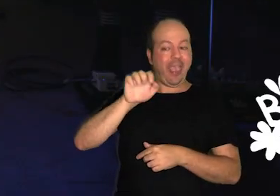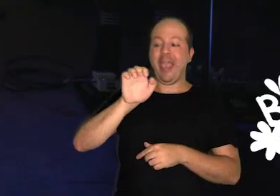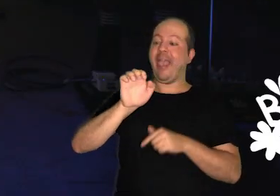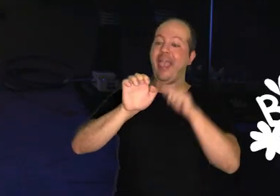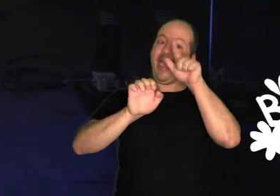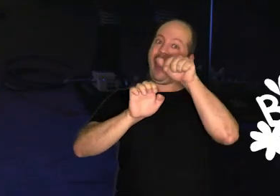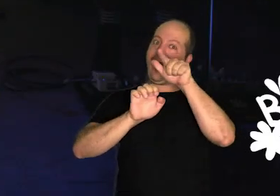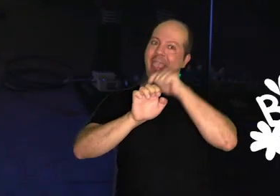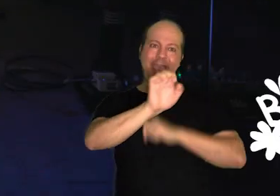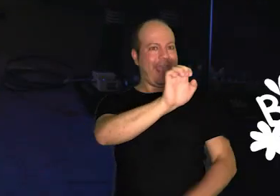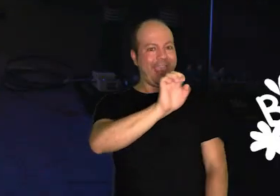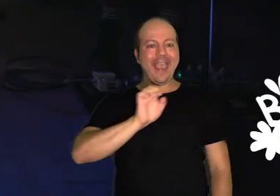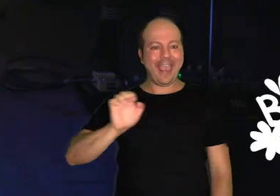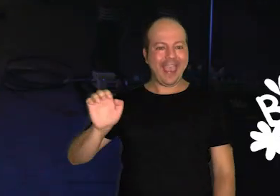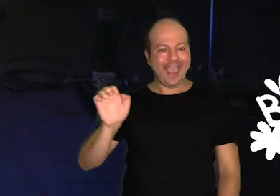A letra é.